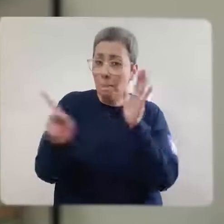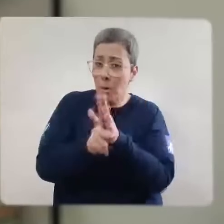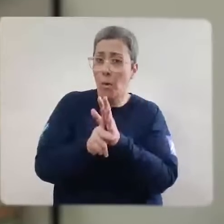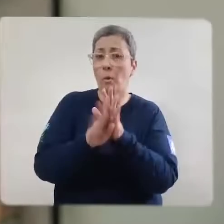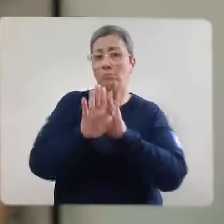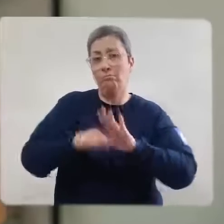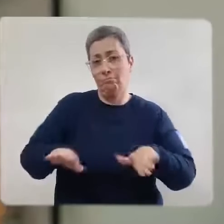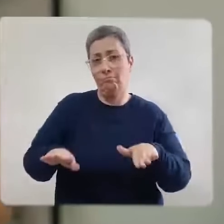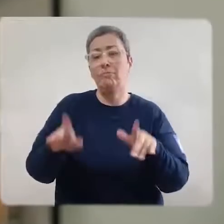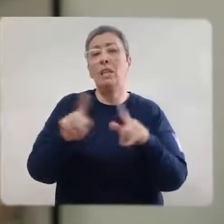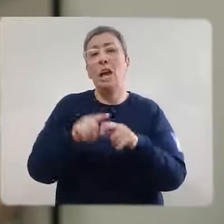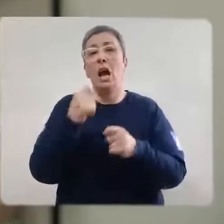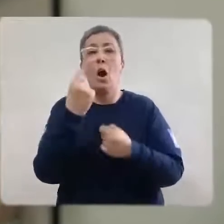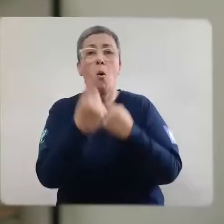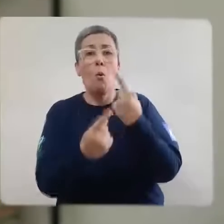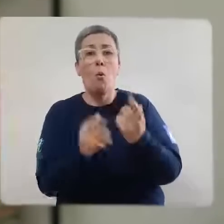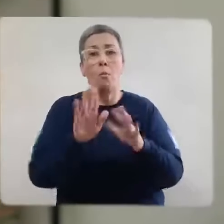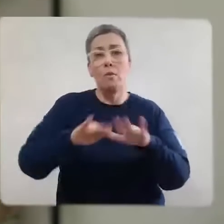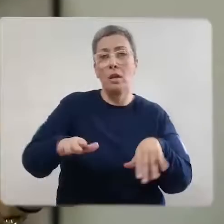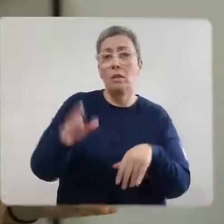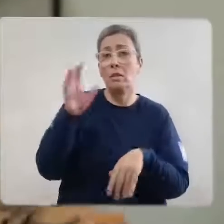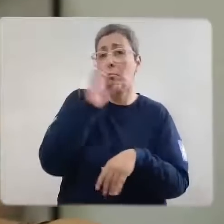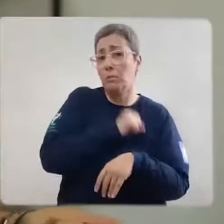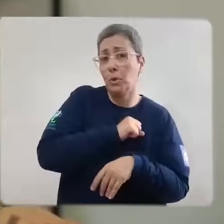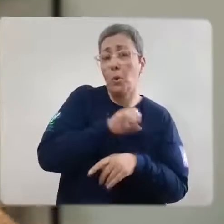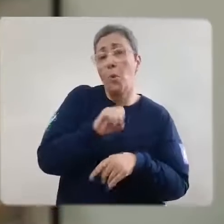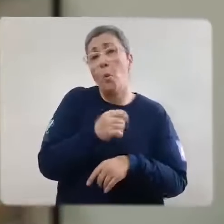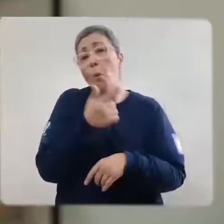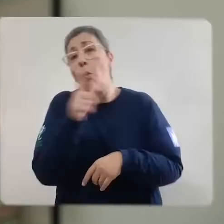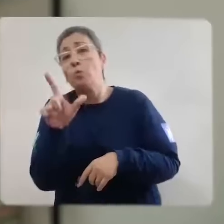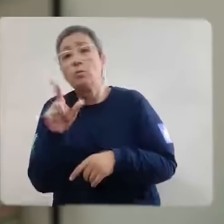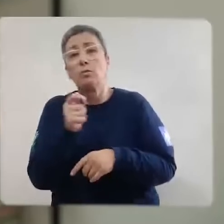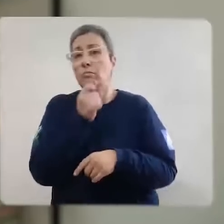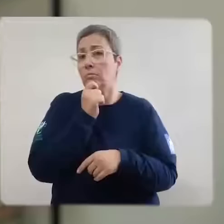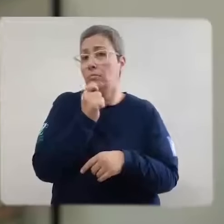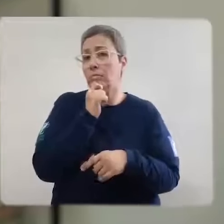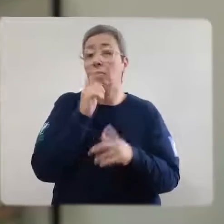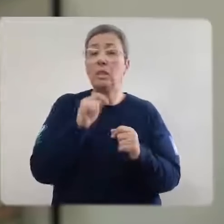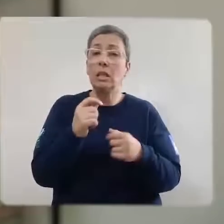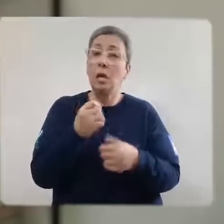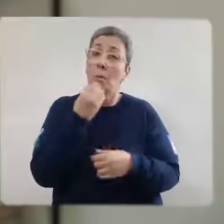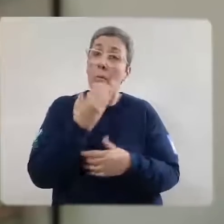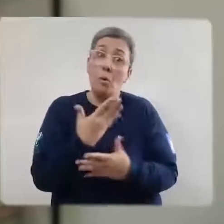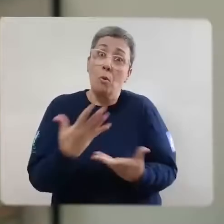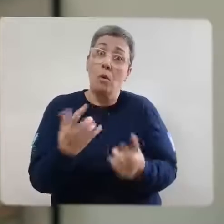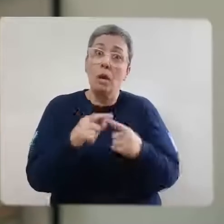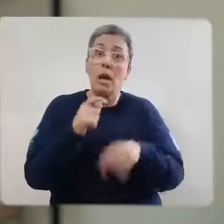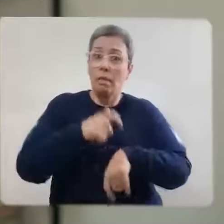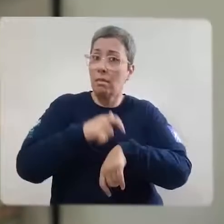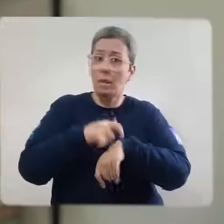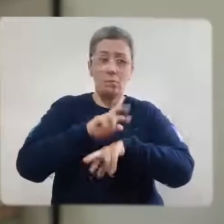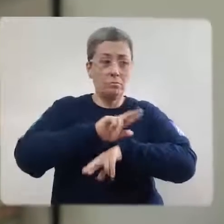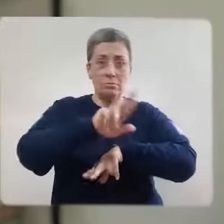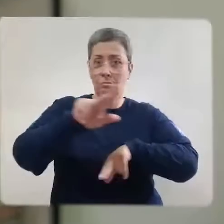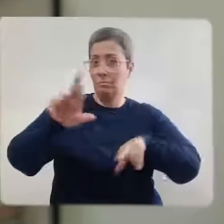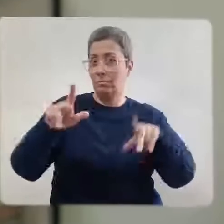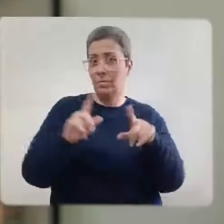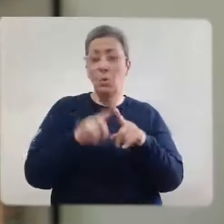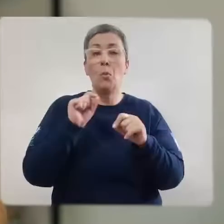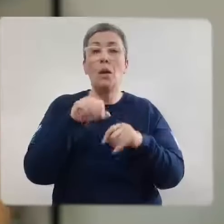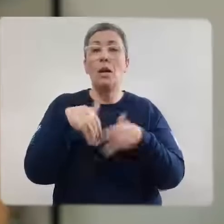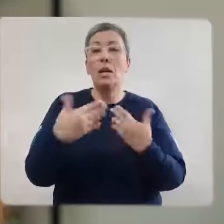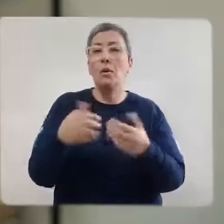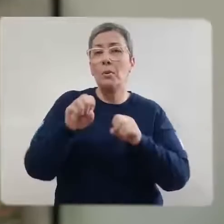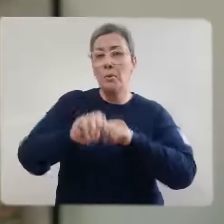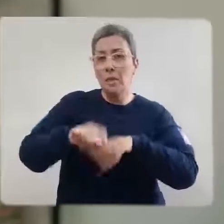própria criança. Algumas crianças aprendem mais rápido, outras não. E ainda bem que cada uma tem o seu tempo. Quando a